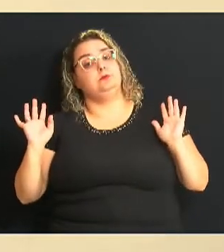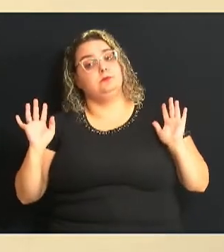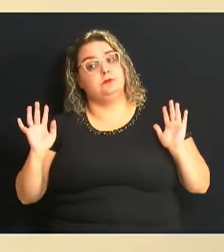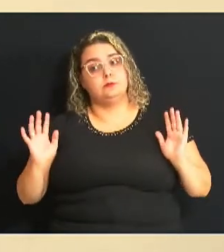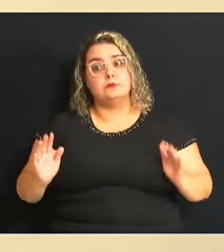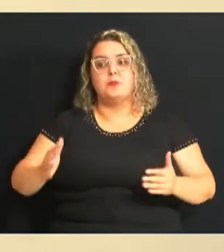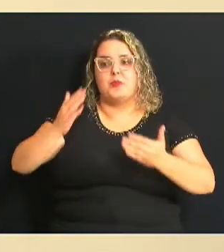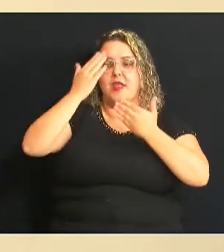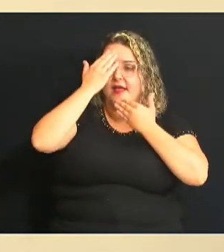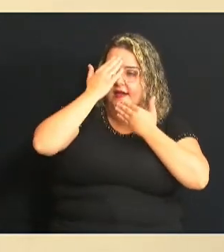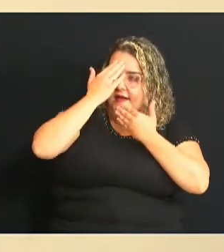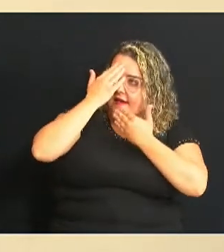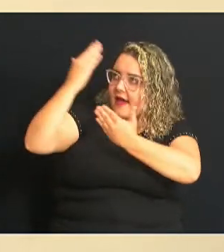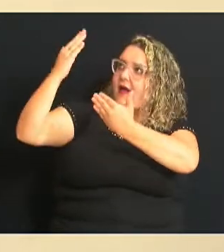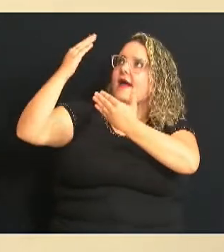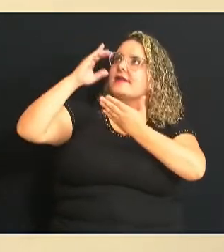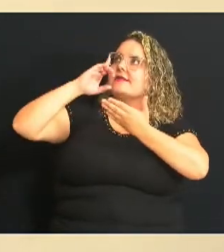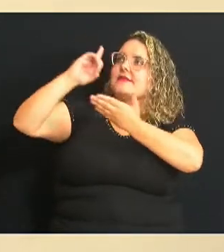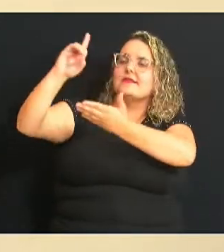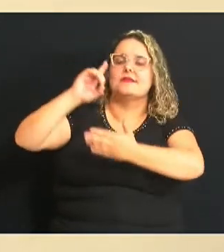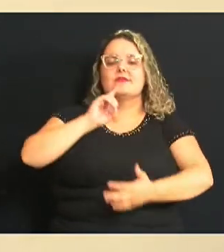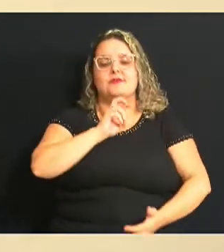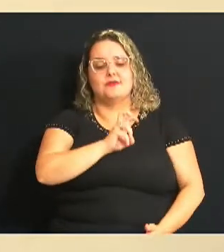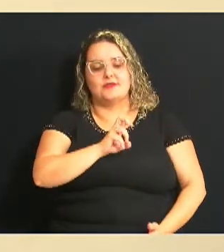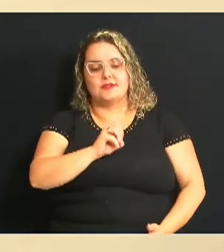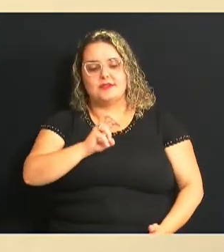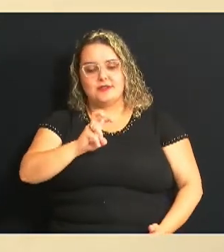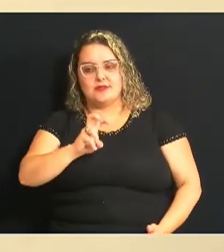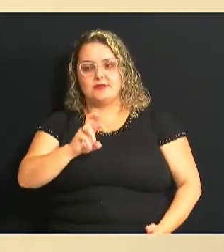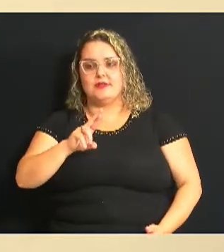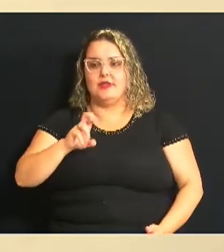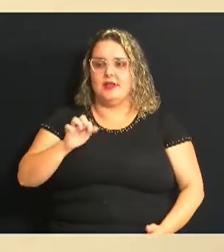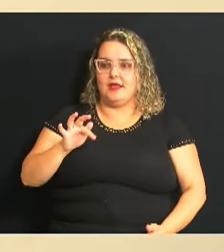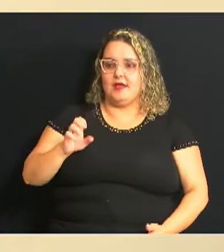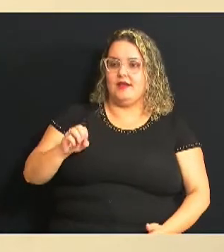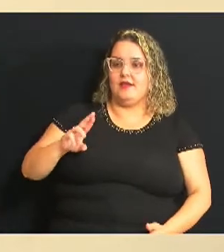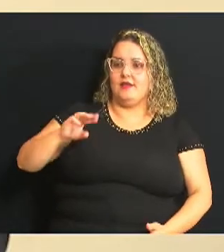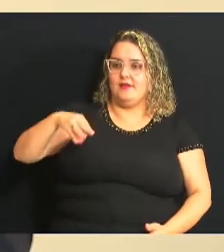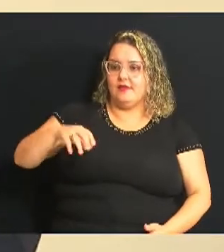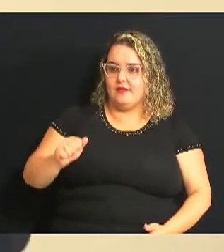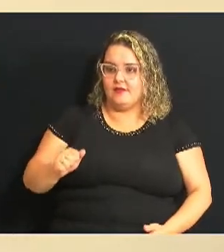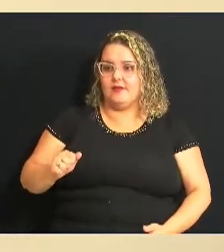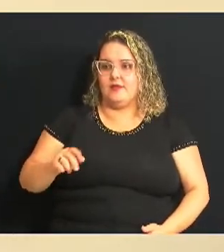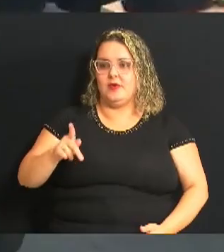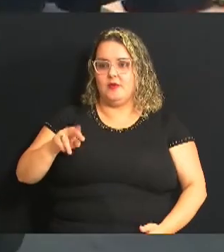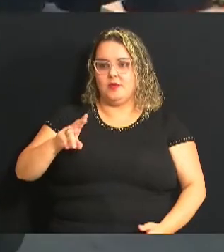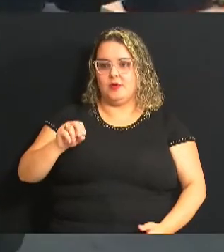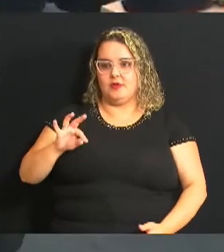Deus pelos 505 anos da Reforma Protestante. Muitíssimo obrigado.